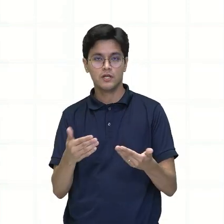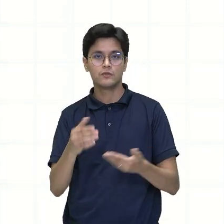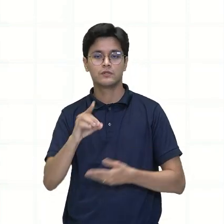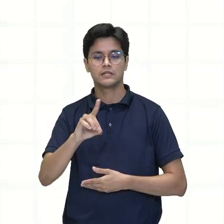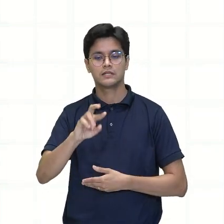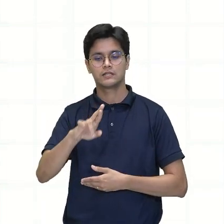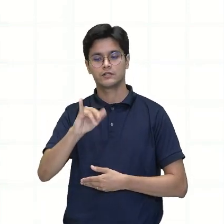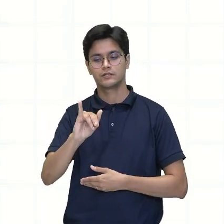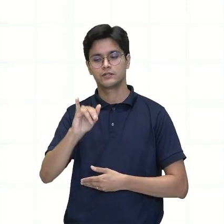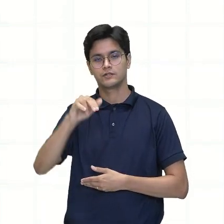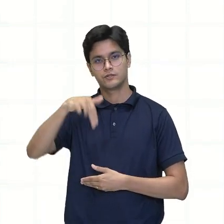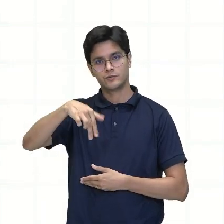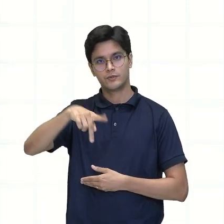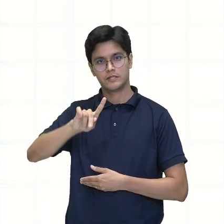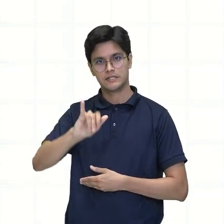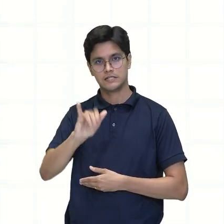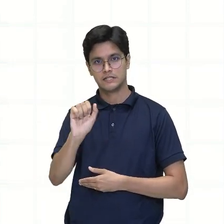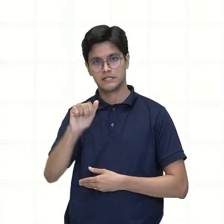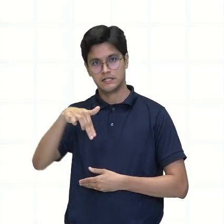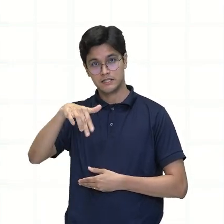O baby Ben